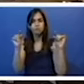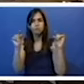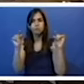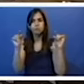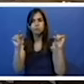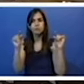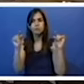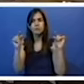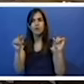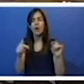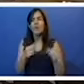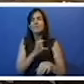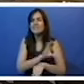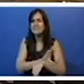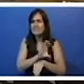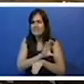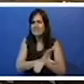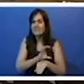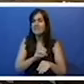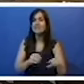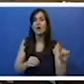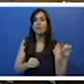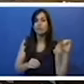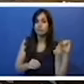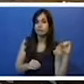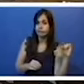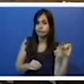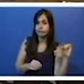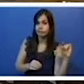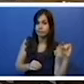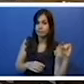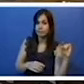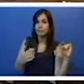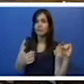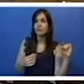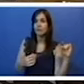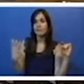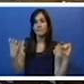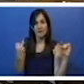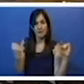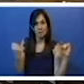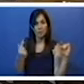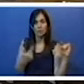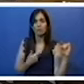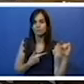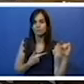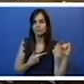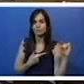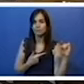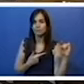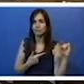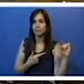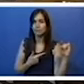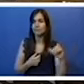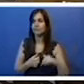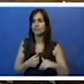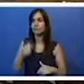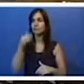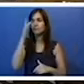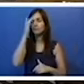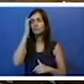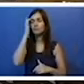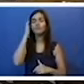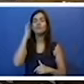começando do cinza que aqui no meu material ele vai ser representado pela cor branca tá o material ângulo traz a cor